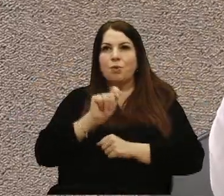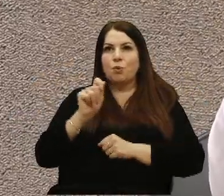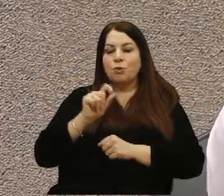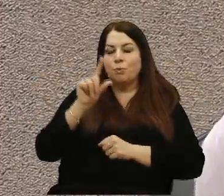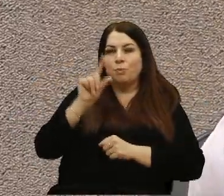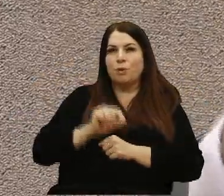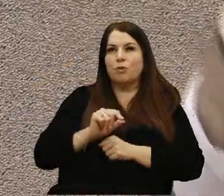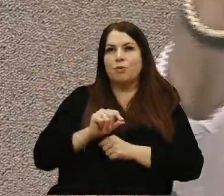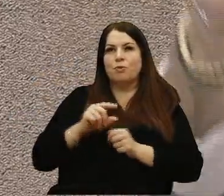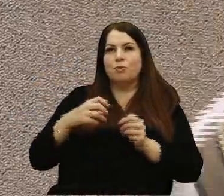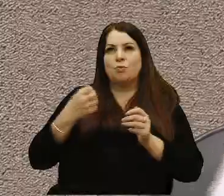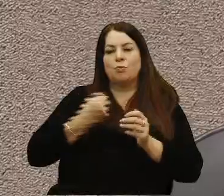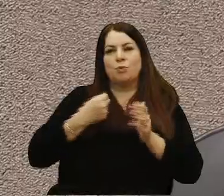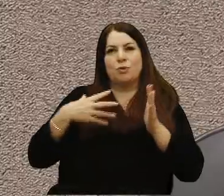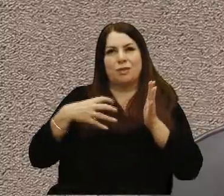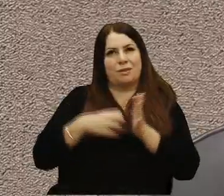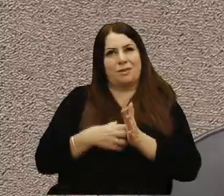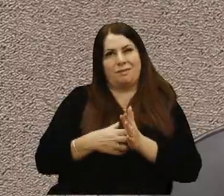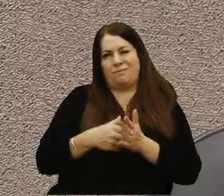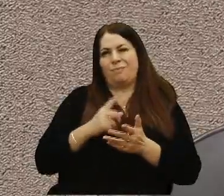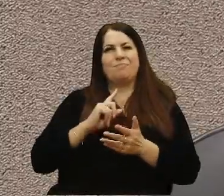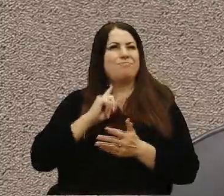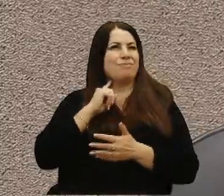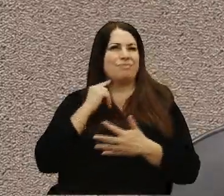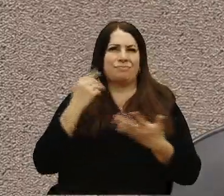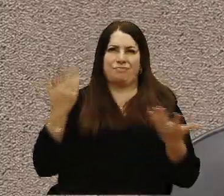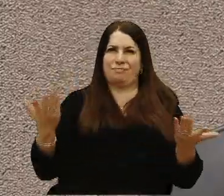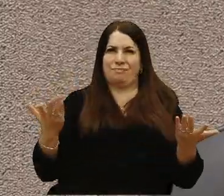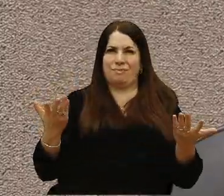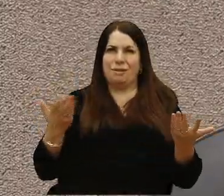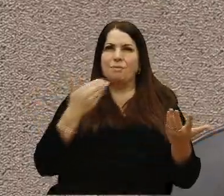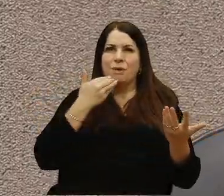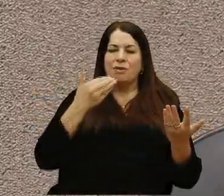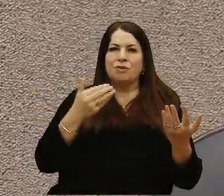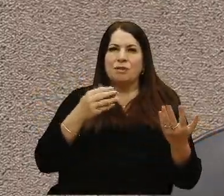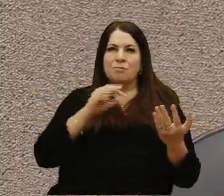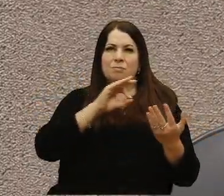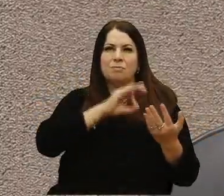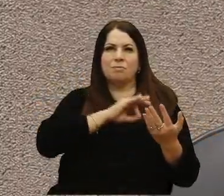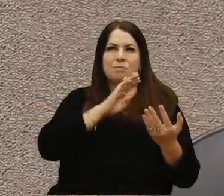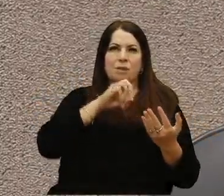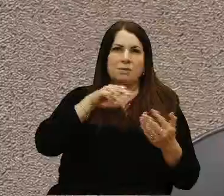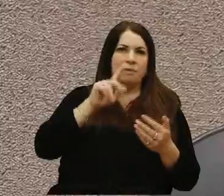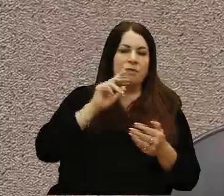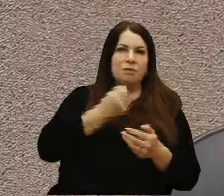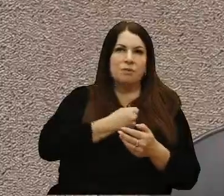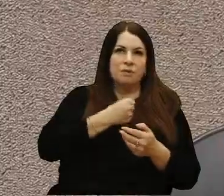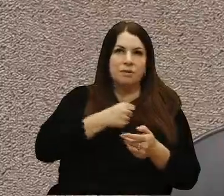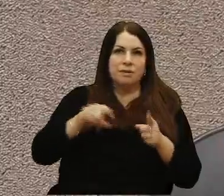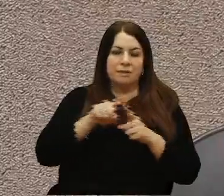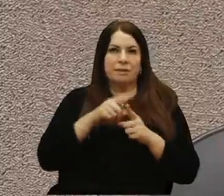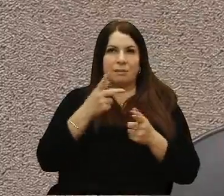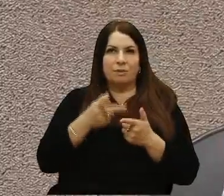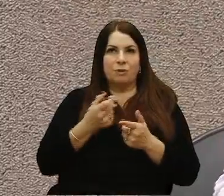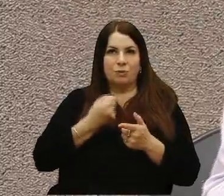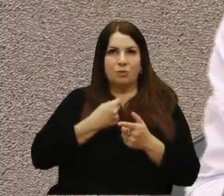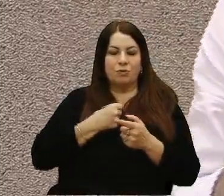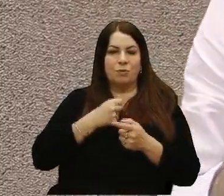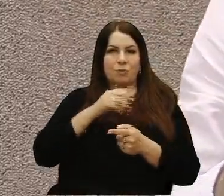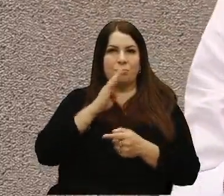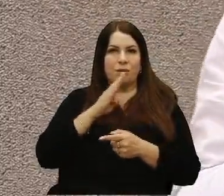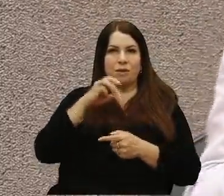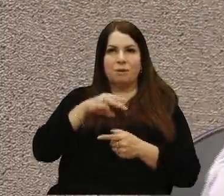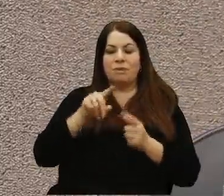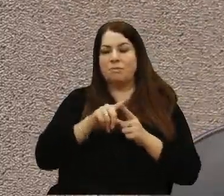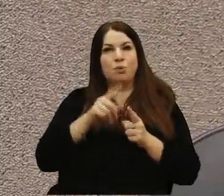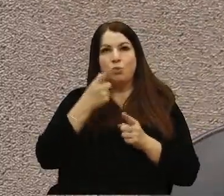menor número de acidentes e vem com essas balelas. Até a gente vai confrontar, pedir talvez para a Brigada Militar ver se procede esses números, pegar também ali os números da Brigada Militar,